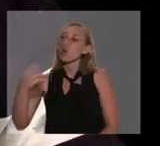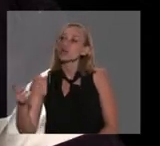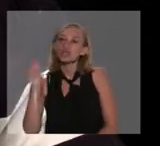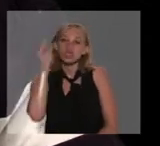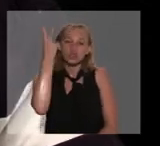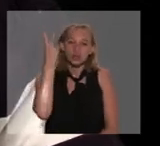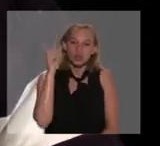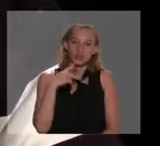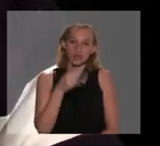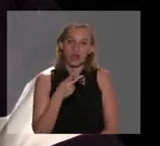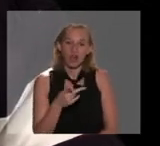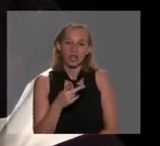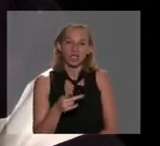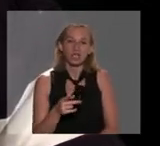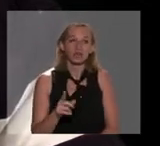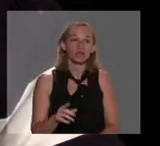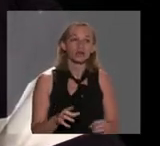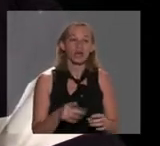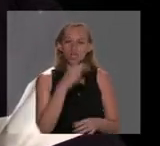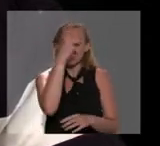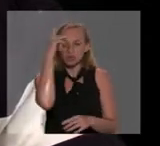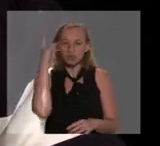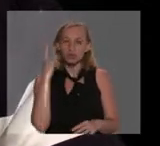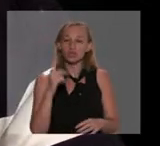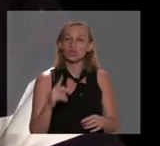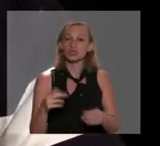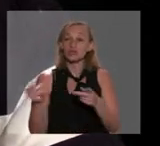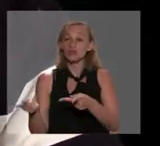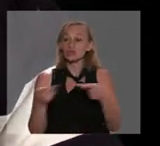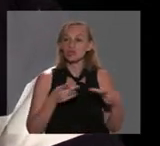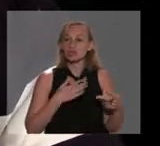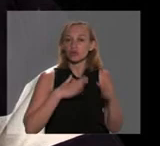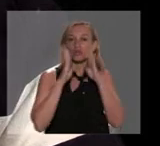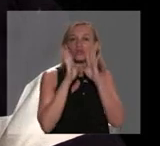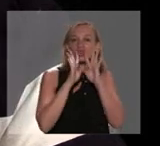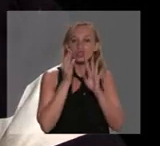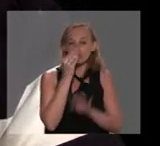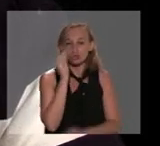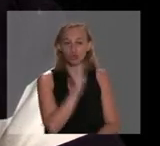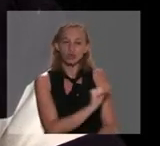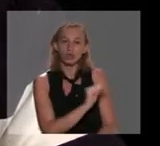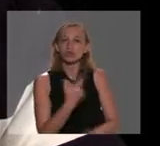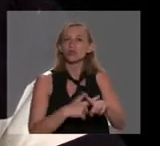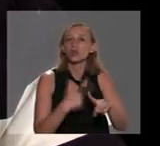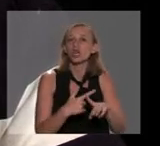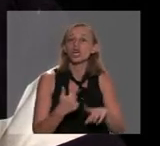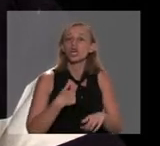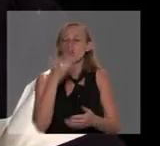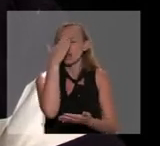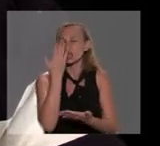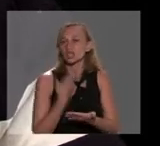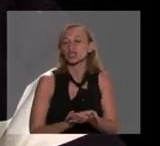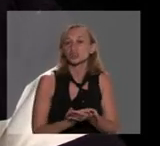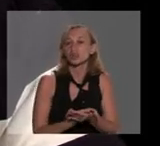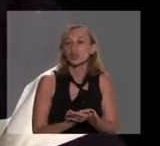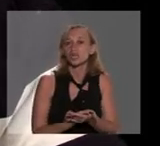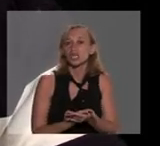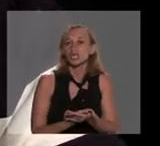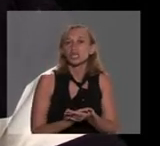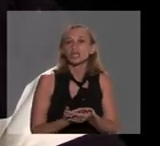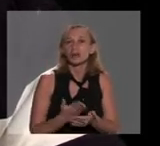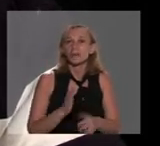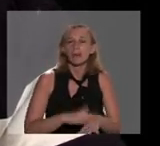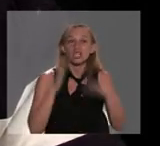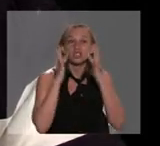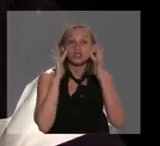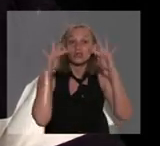negros temos uma outra história para contar. E quando essas pessoas vêm na minha página, eu basicamente as ignoro, porque